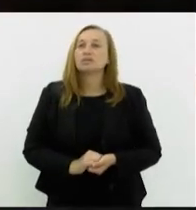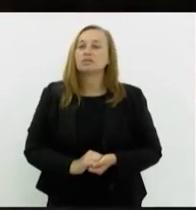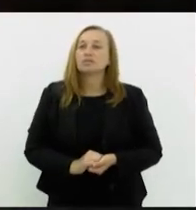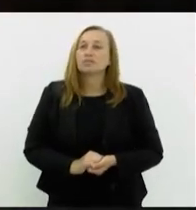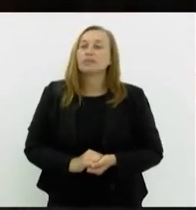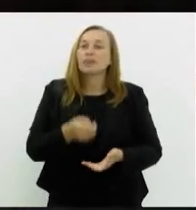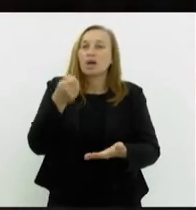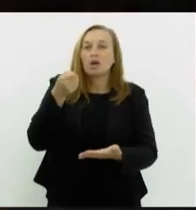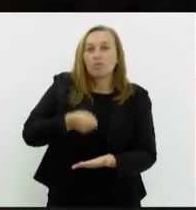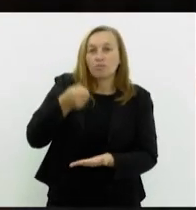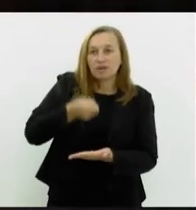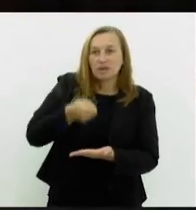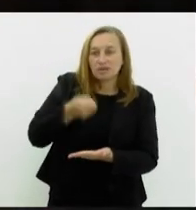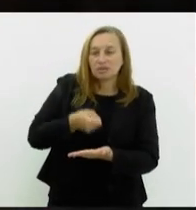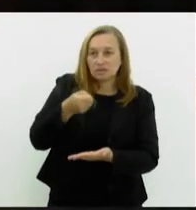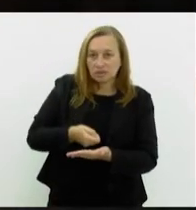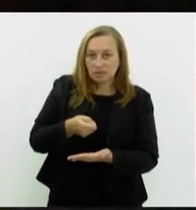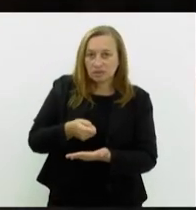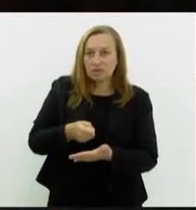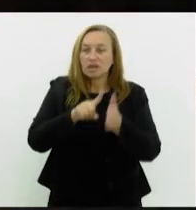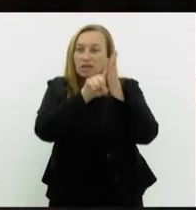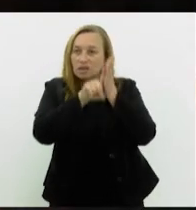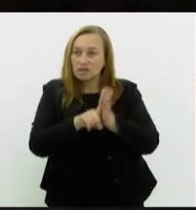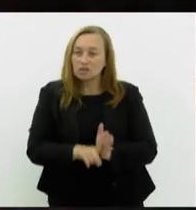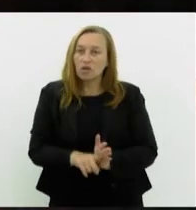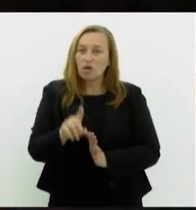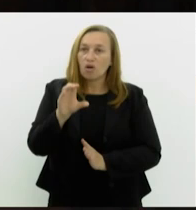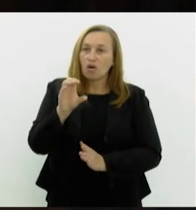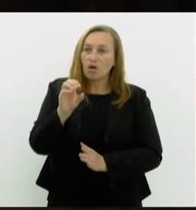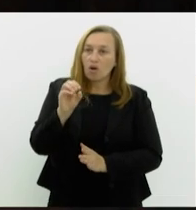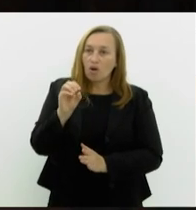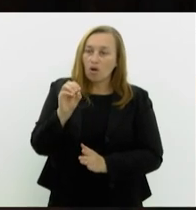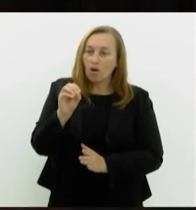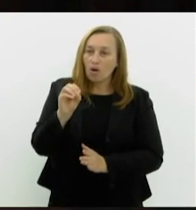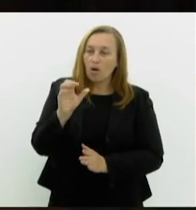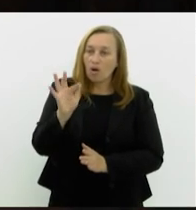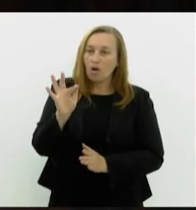para tornar obrigatória a realização de exames oftalmológicos e